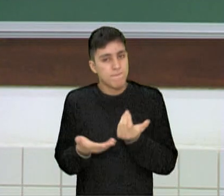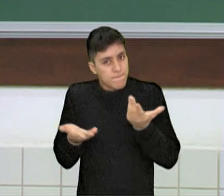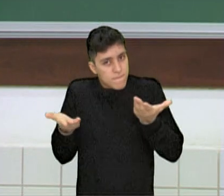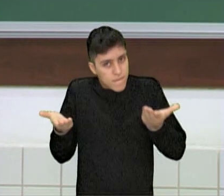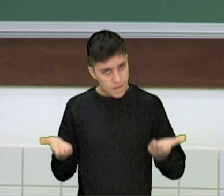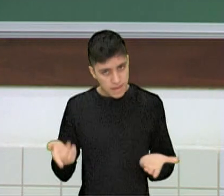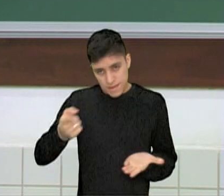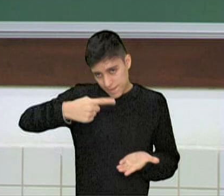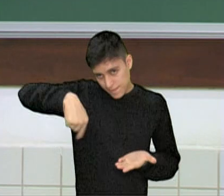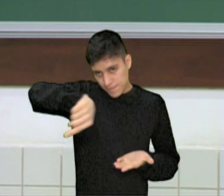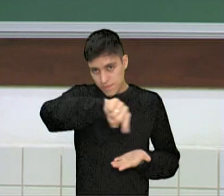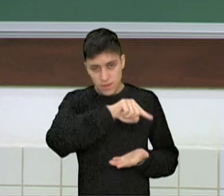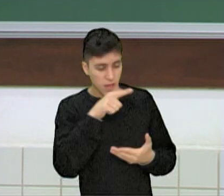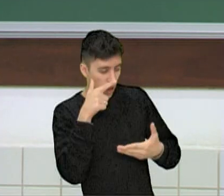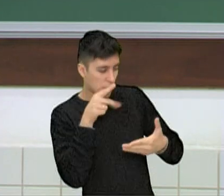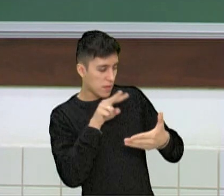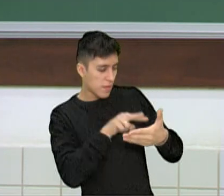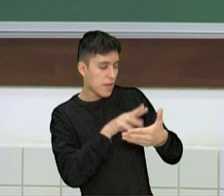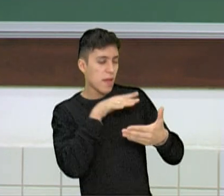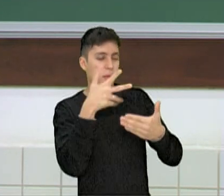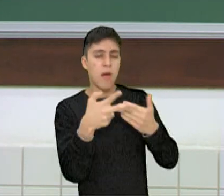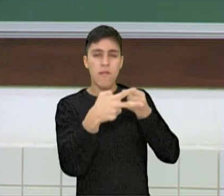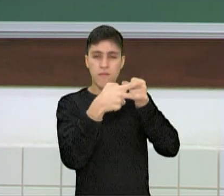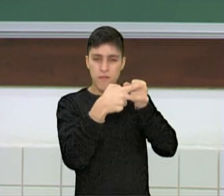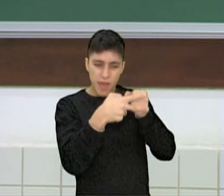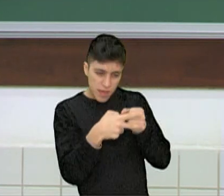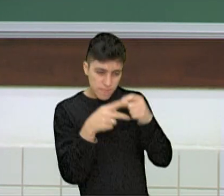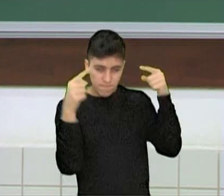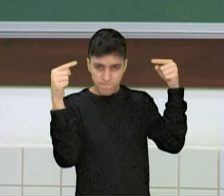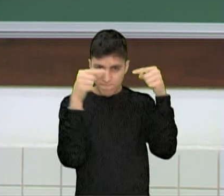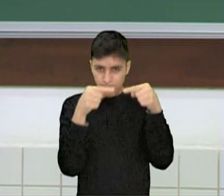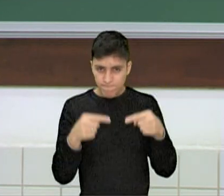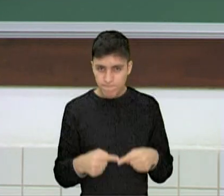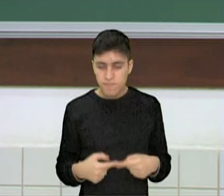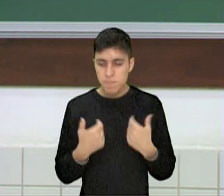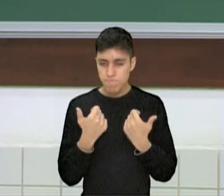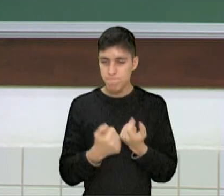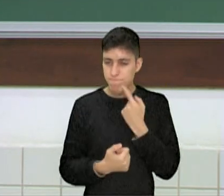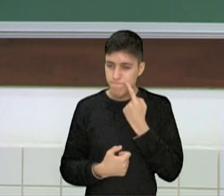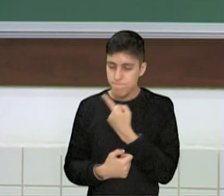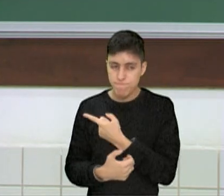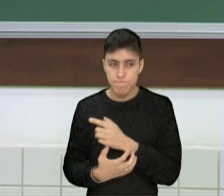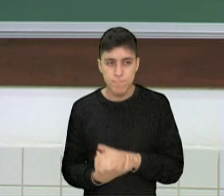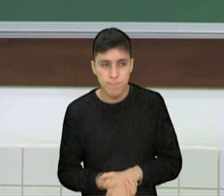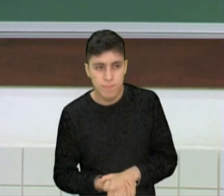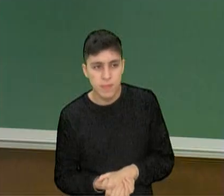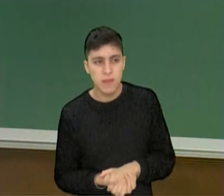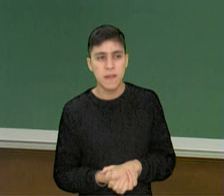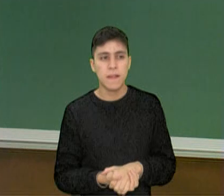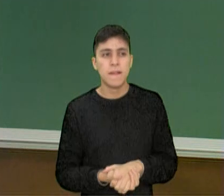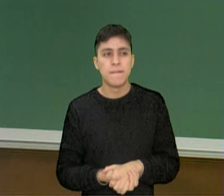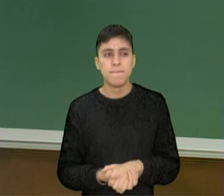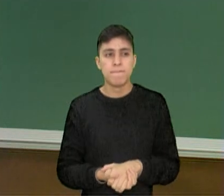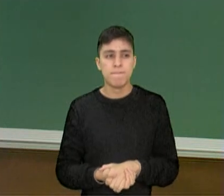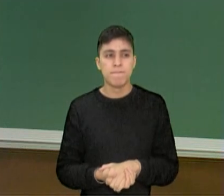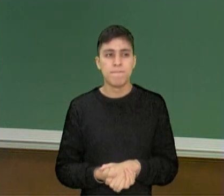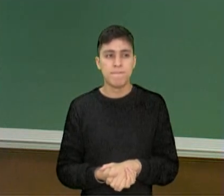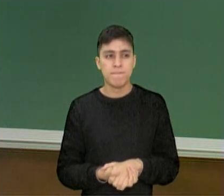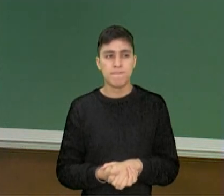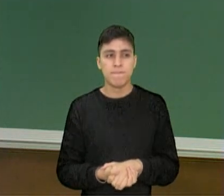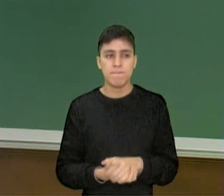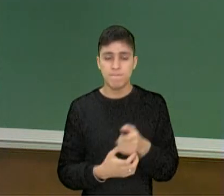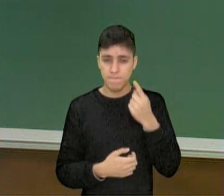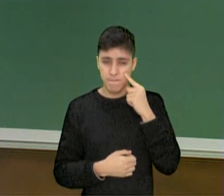Então, conseguiram encontrar quais verbos se encaixam ali corretamente? Vamos a eles? Então, nós temos ali.